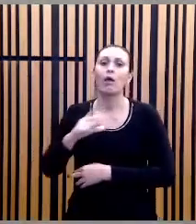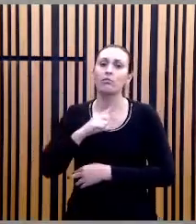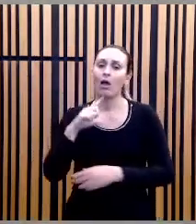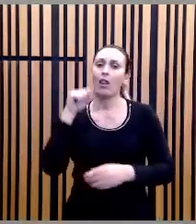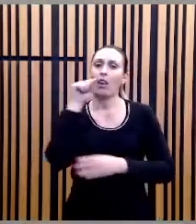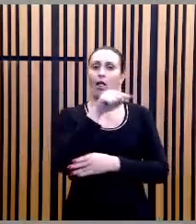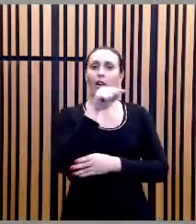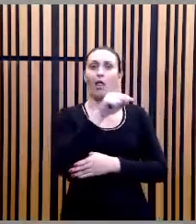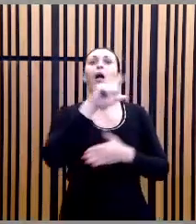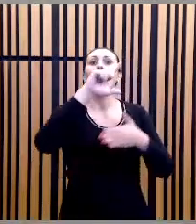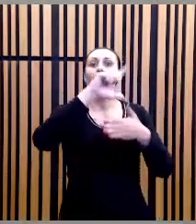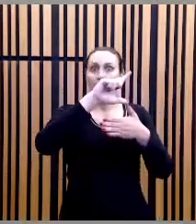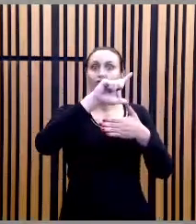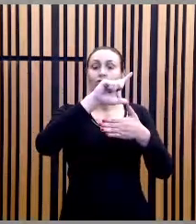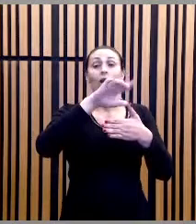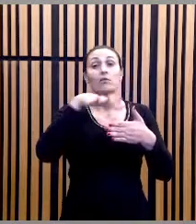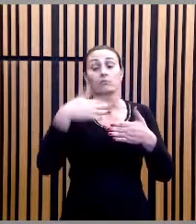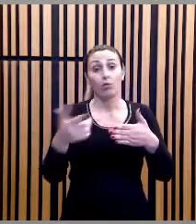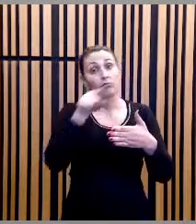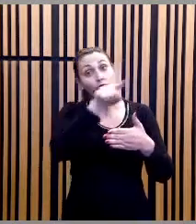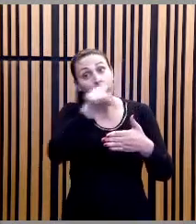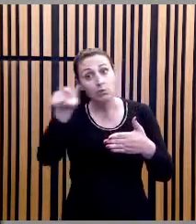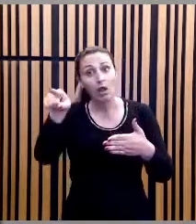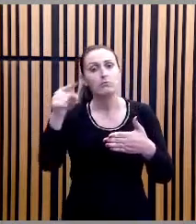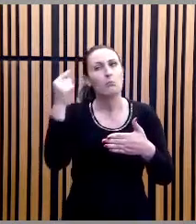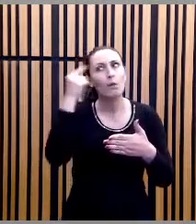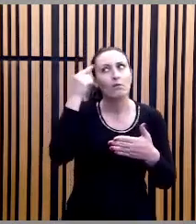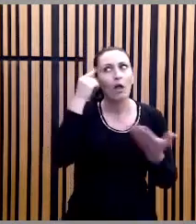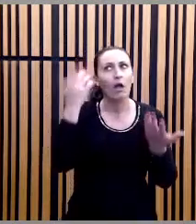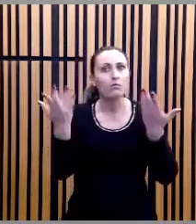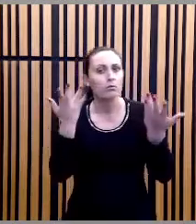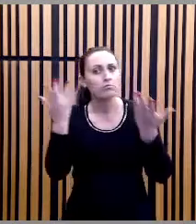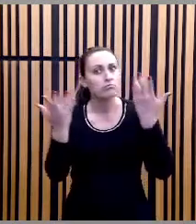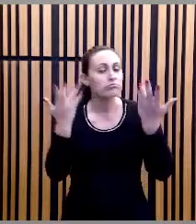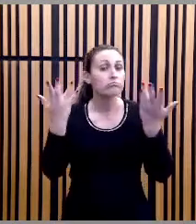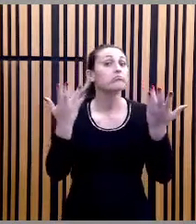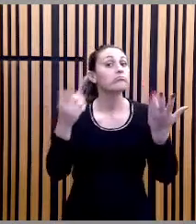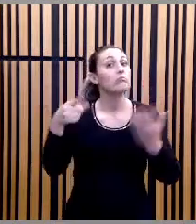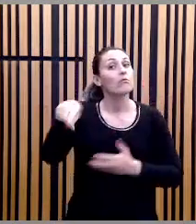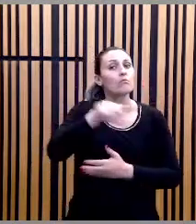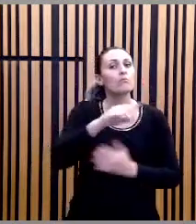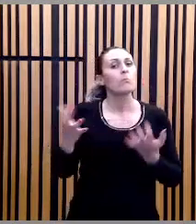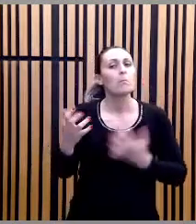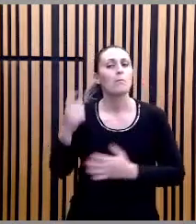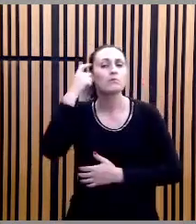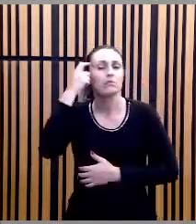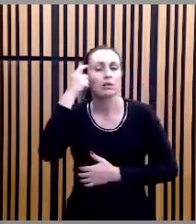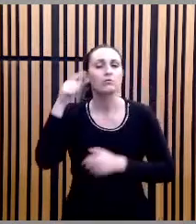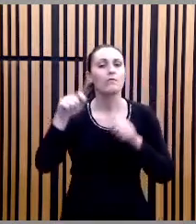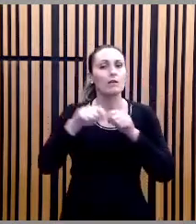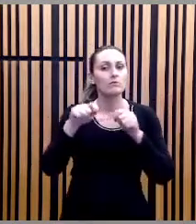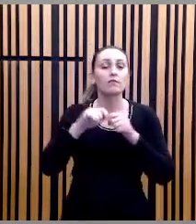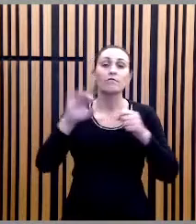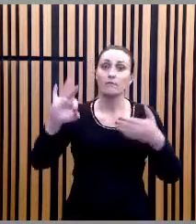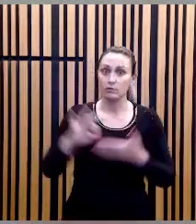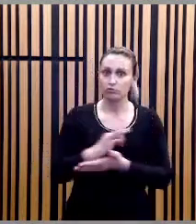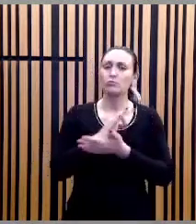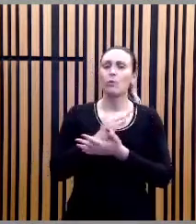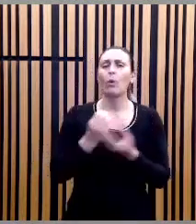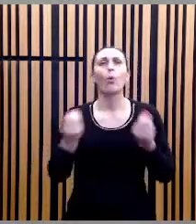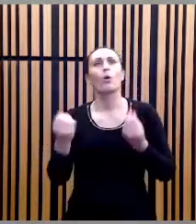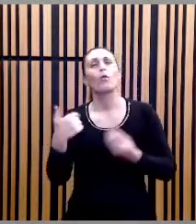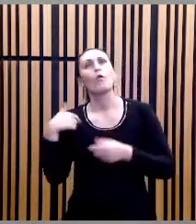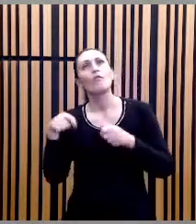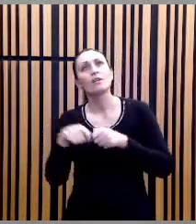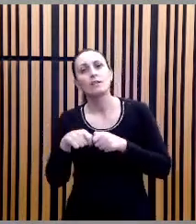ali. E vocês, pessoal, que daqui a pouco estão pensando aí em fazer o vestibular, pensando em o que que eu vou